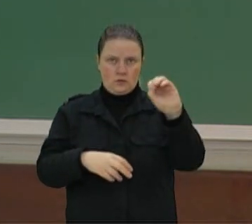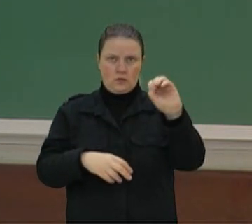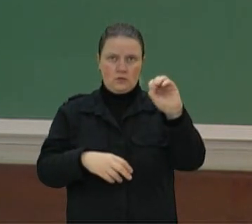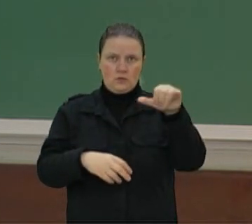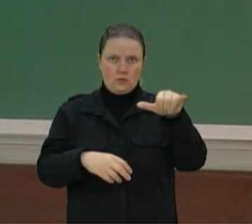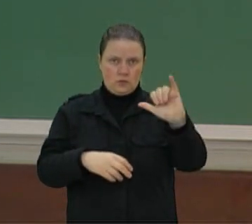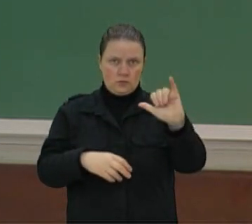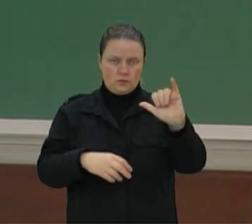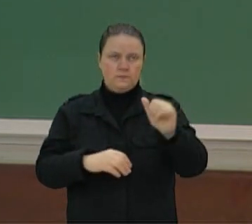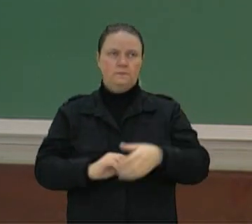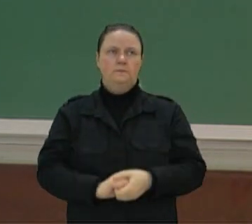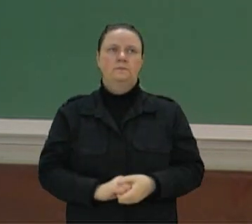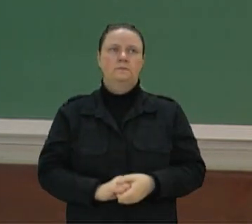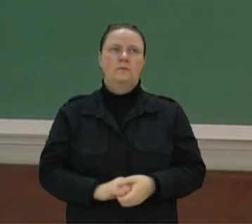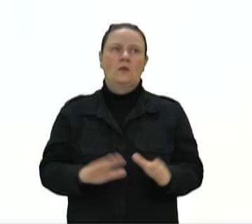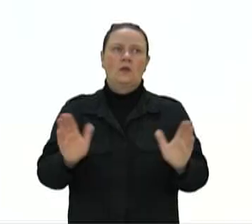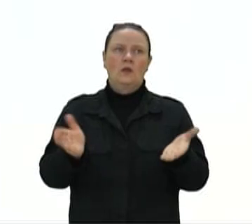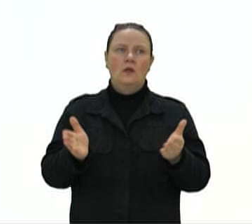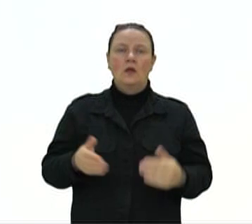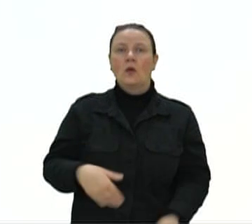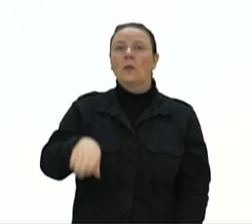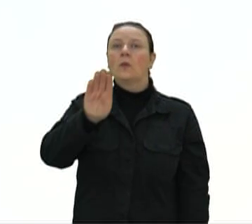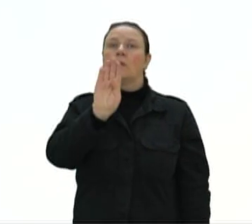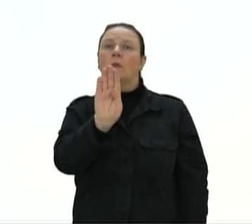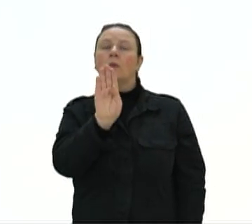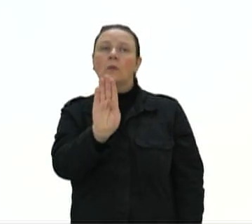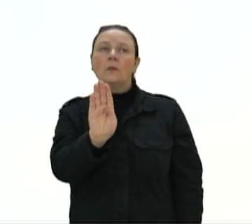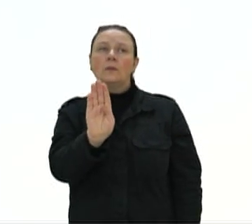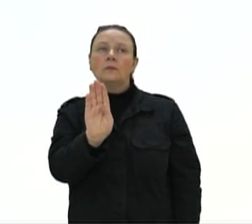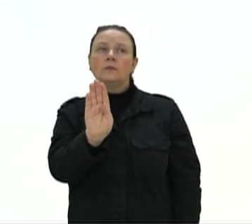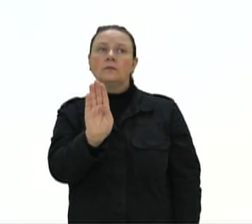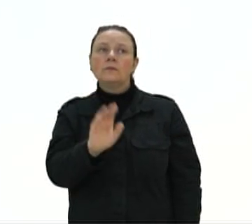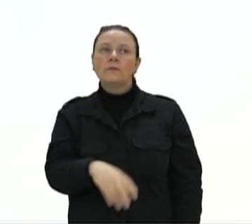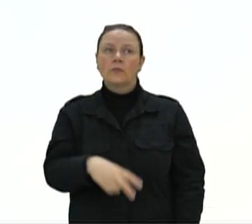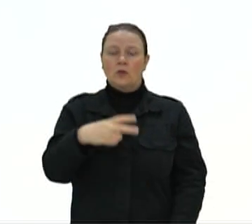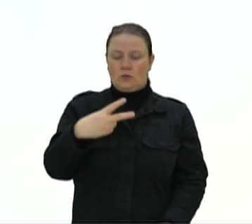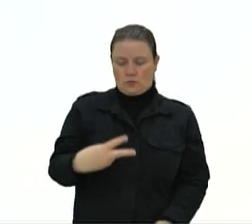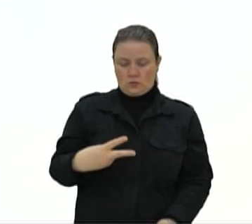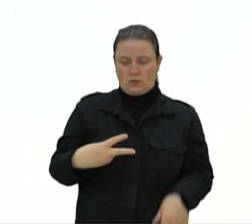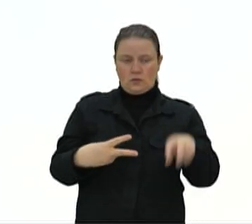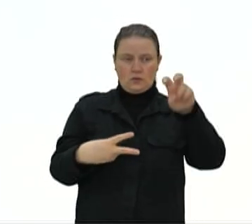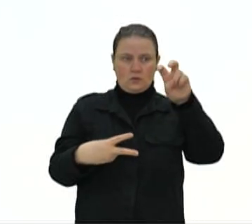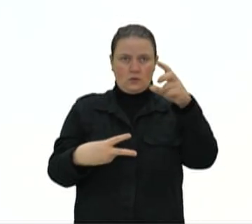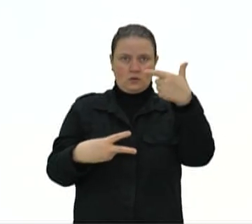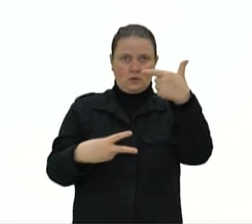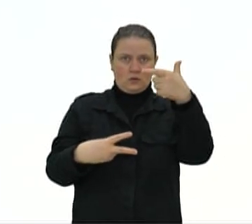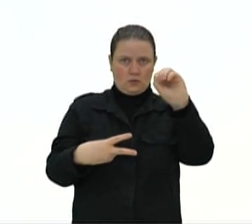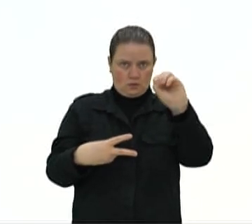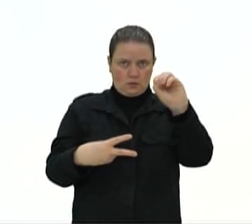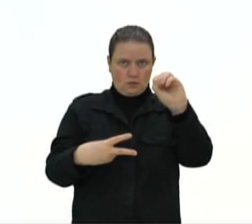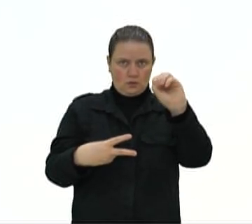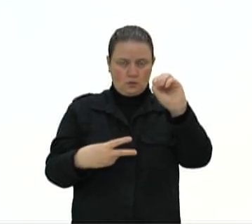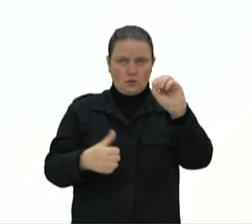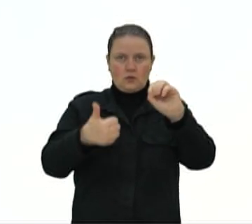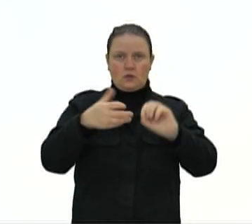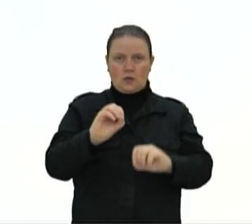y. Próximo ponto, ponto B. Qual é a coordenada? 2 e 520. Sempre de 10